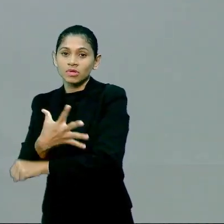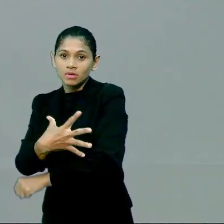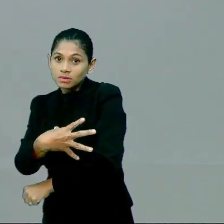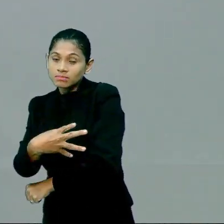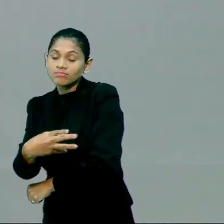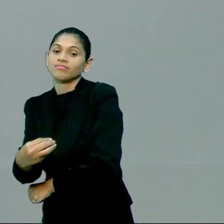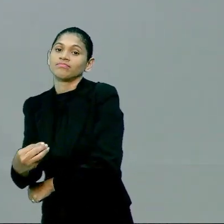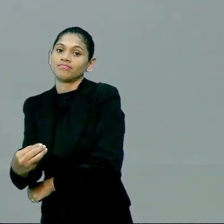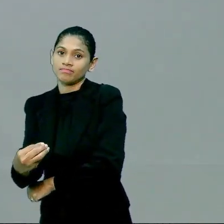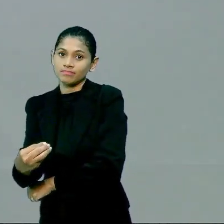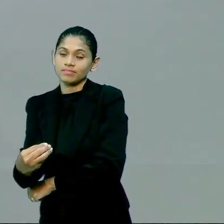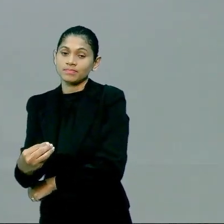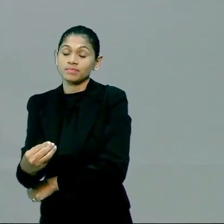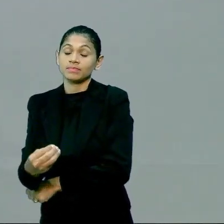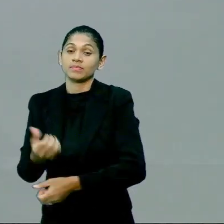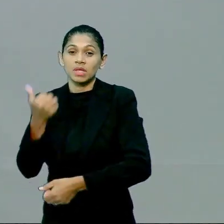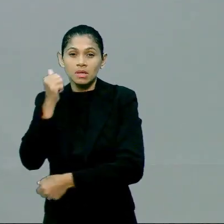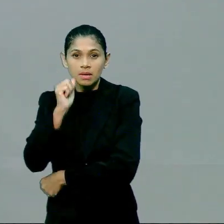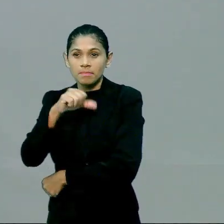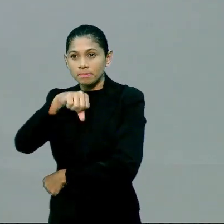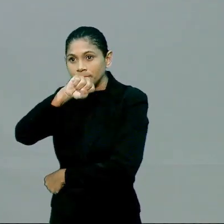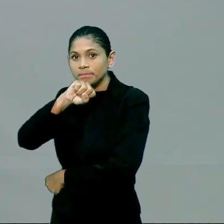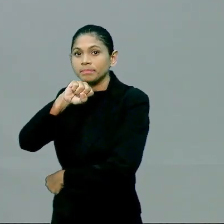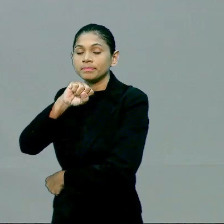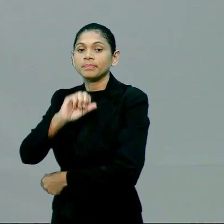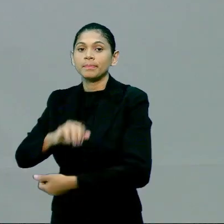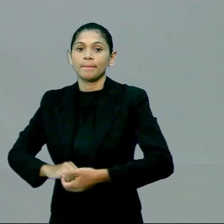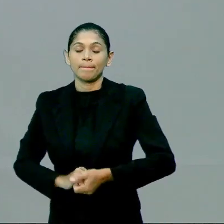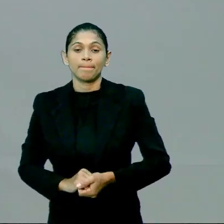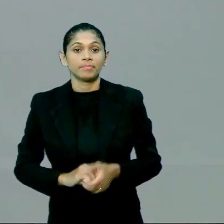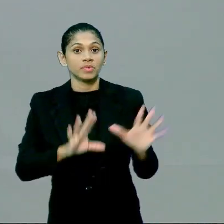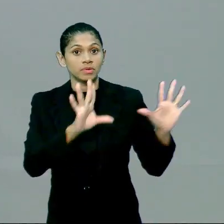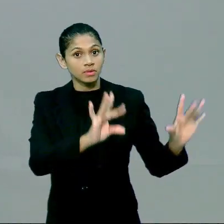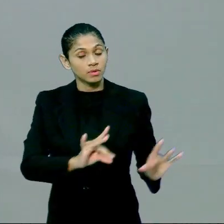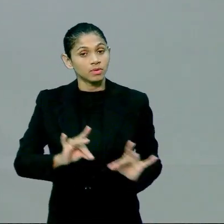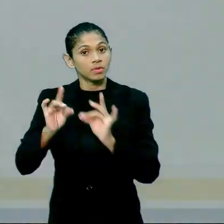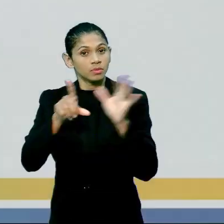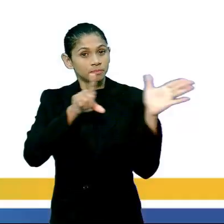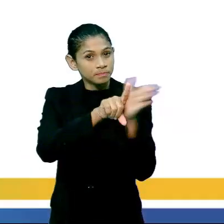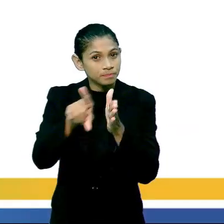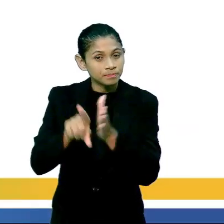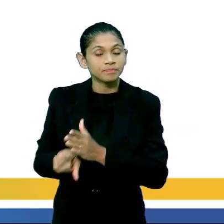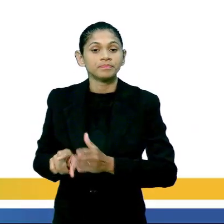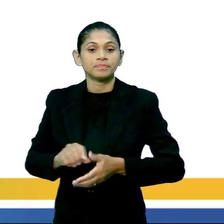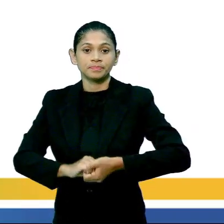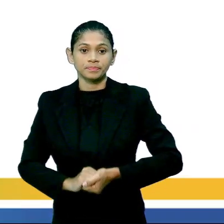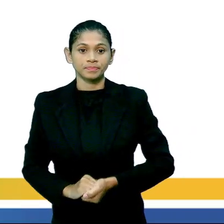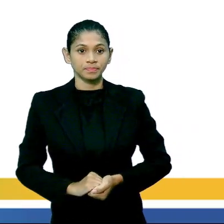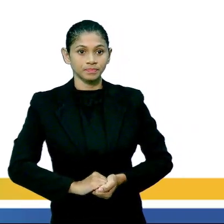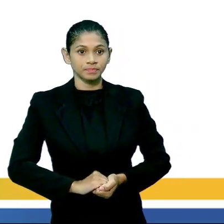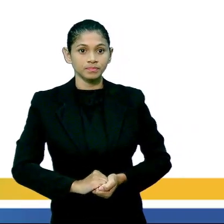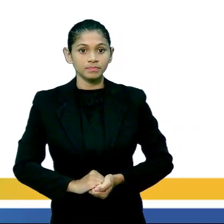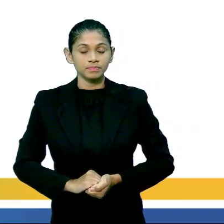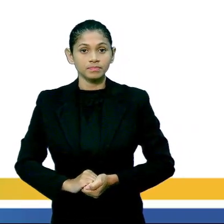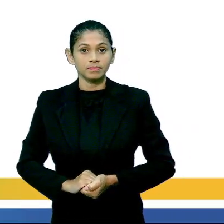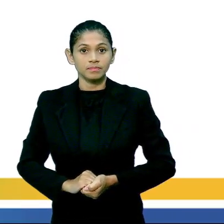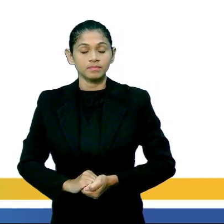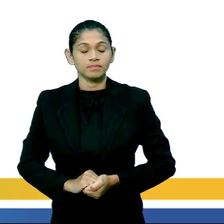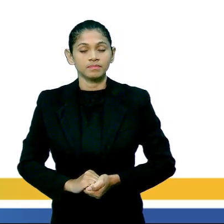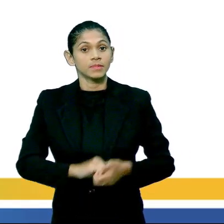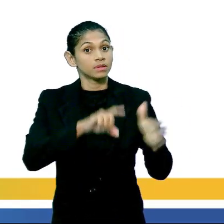é uma produção riquíssima, maravilhosa. E aí eu trouxe uma questão para vocês comentada, tá?